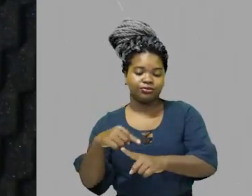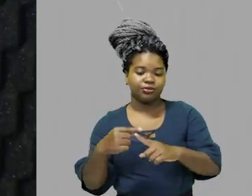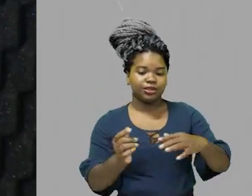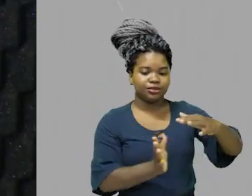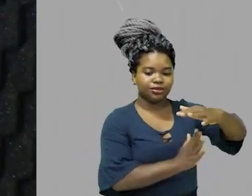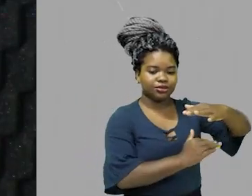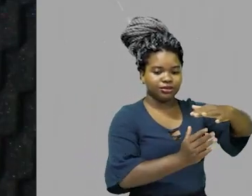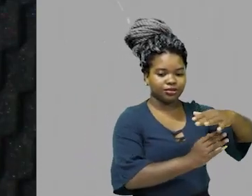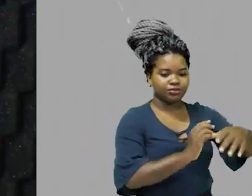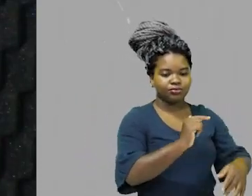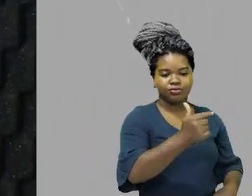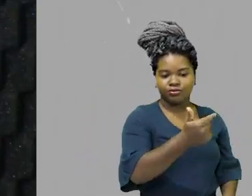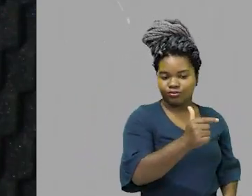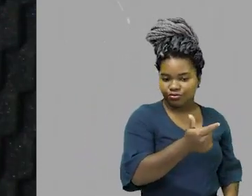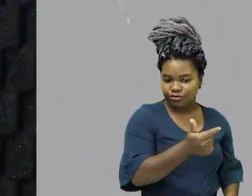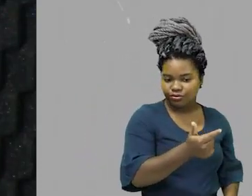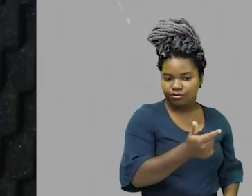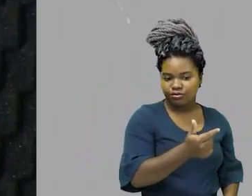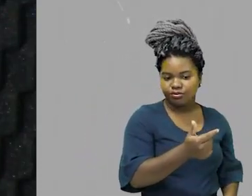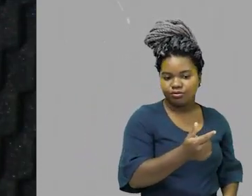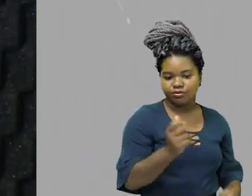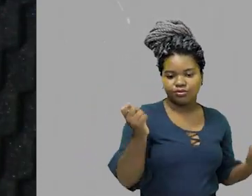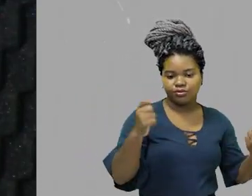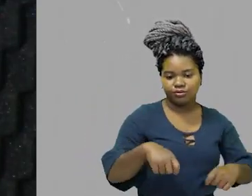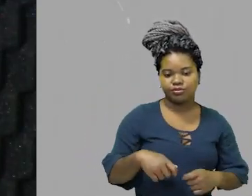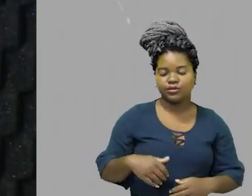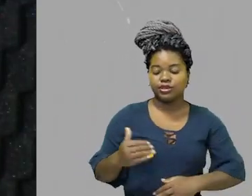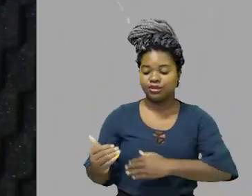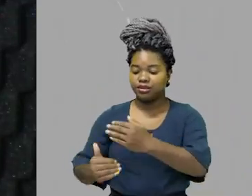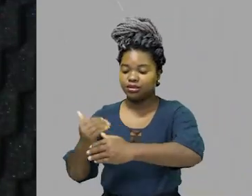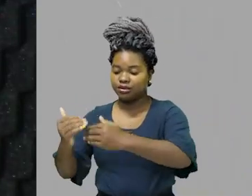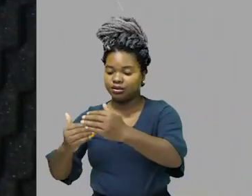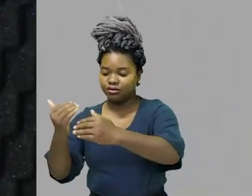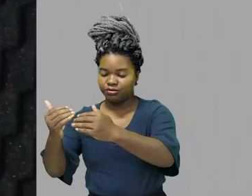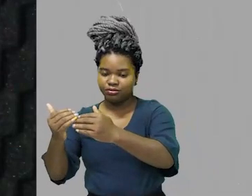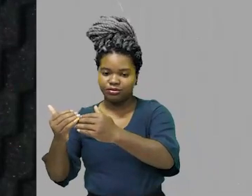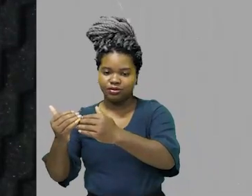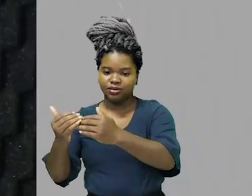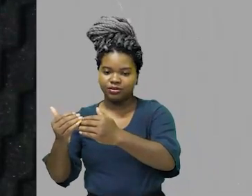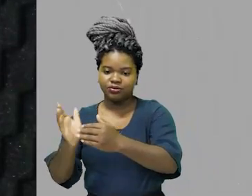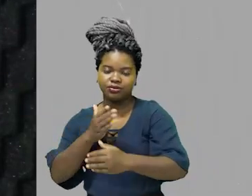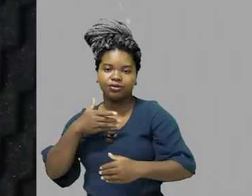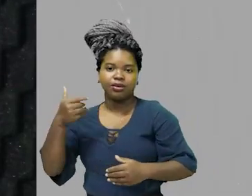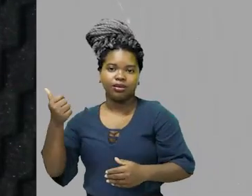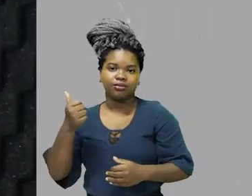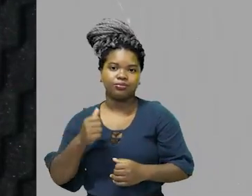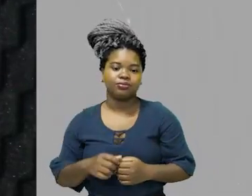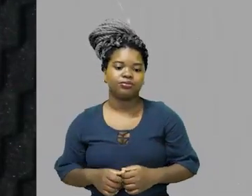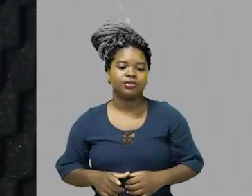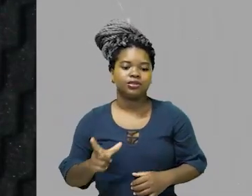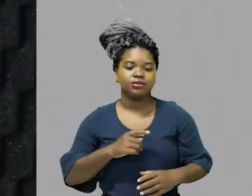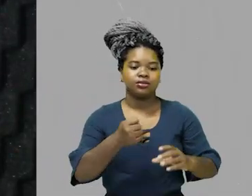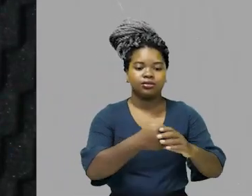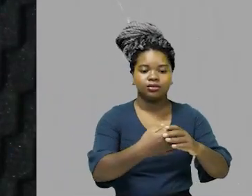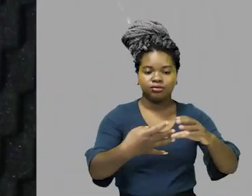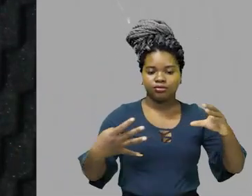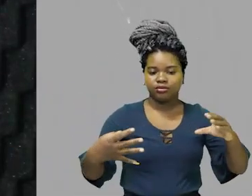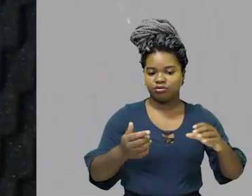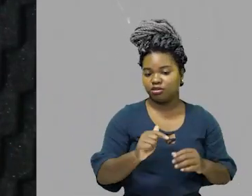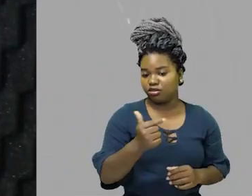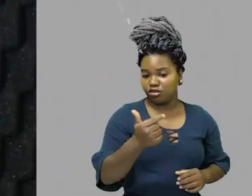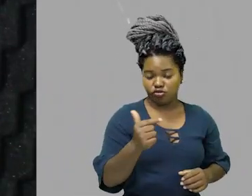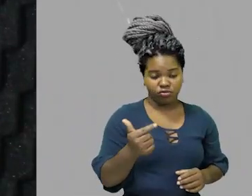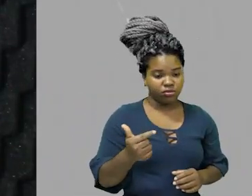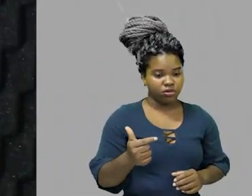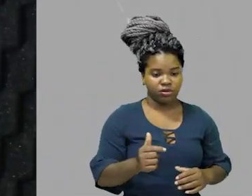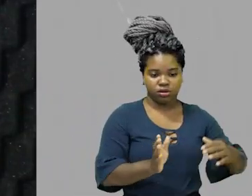característica ela é mais evoluída ou mais derivada, ok? Então, eu tenho aqui características que já não estão